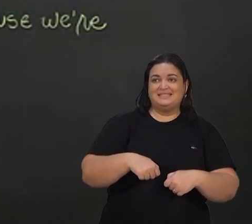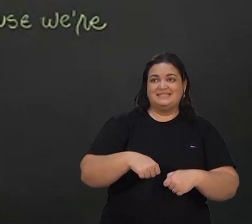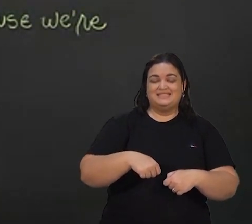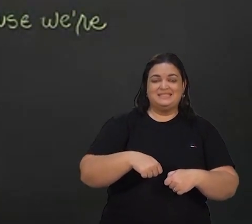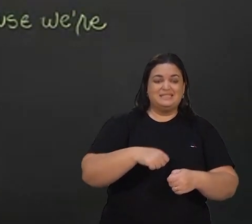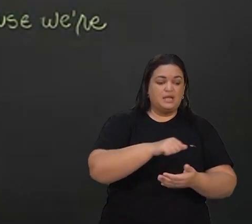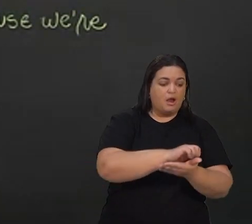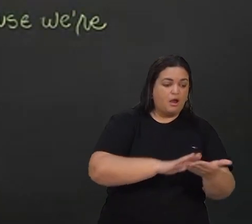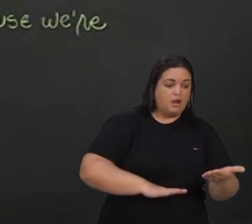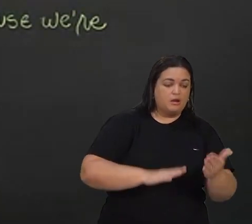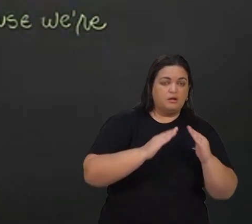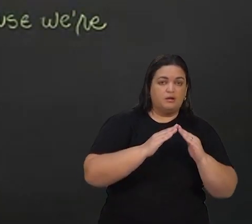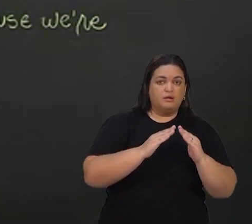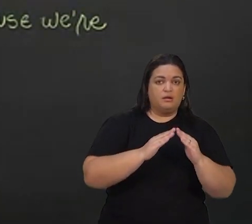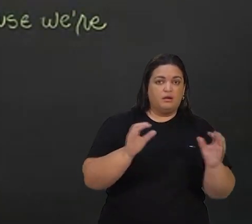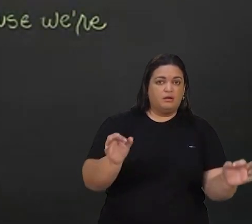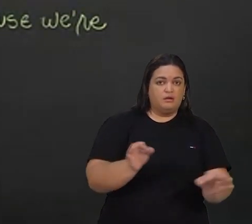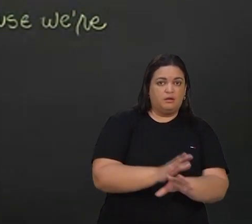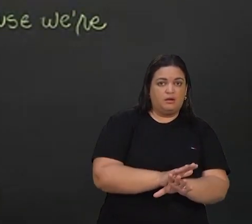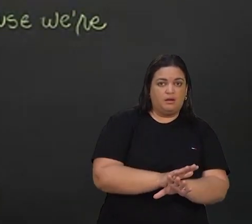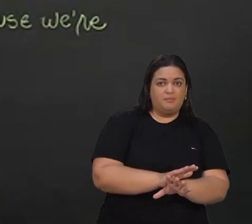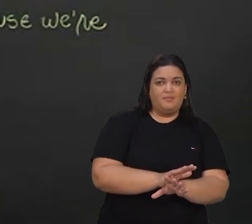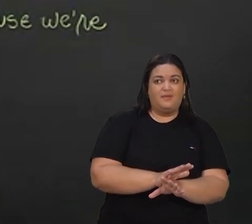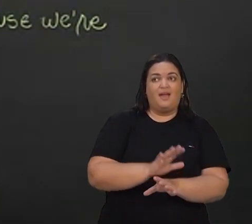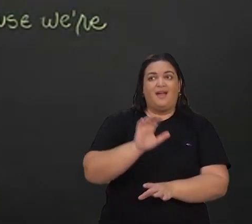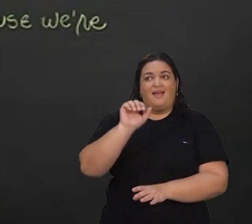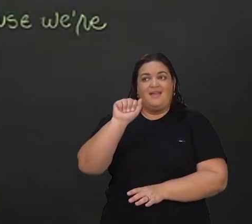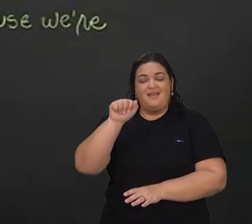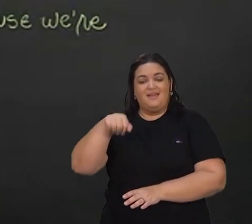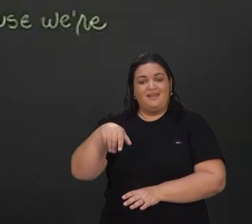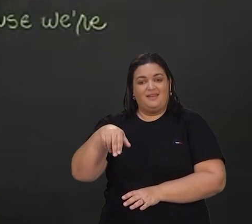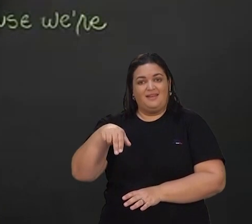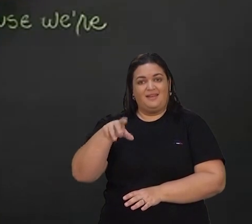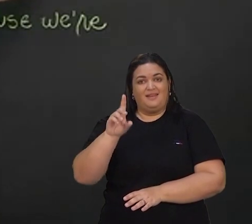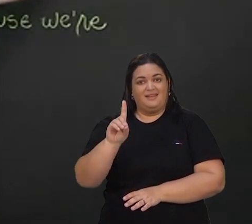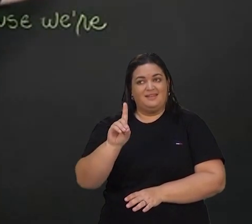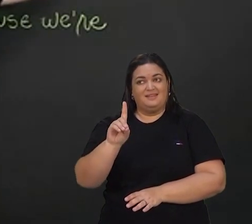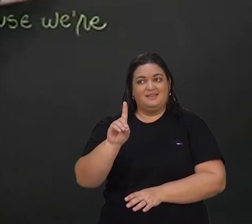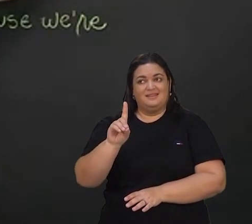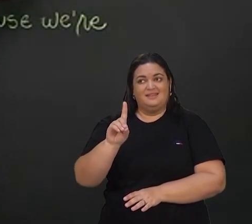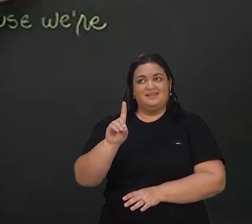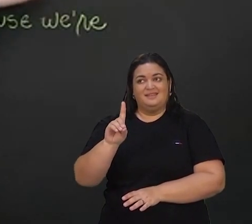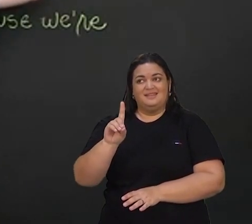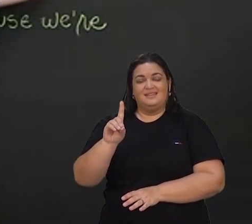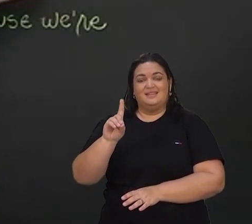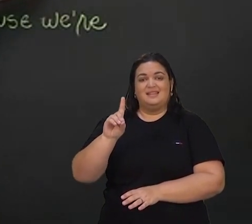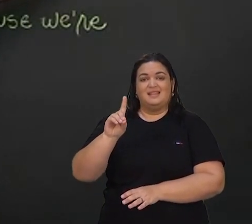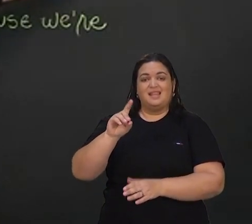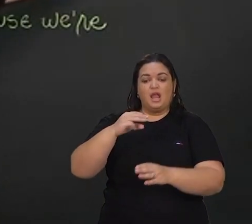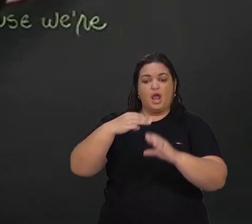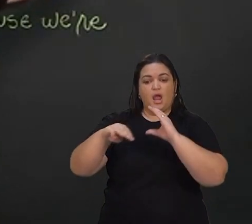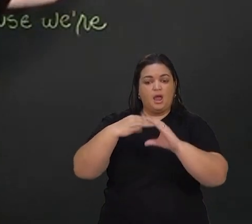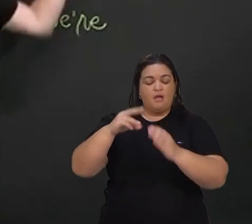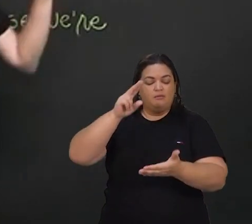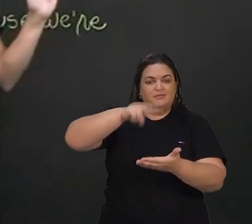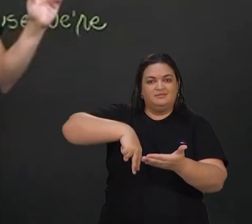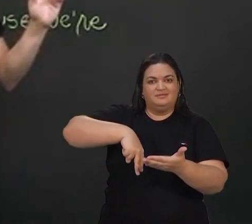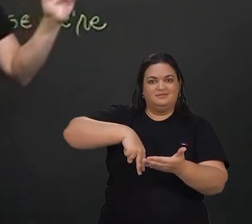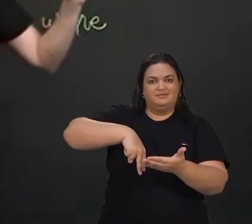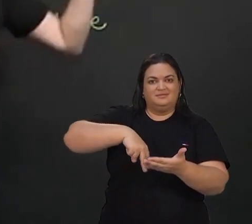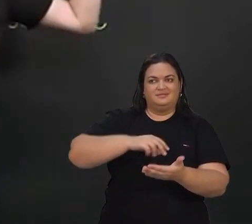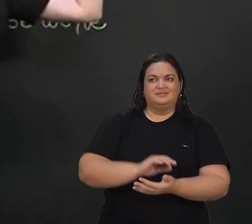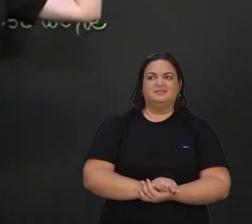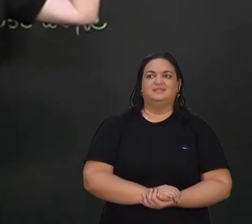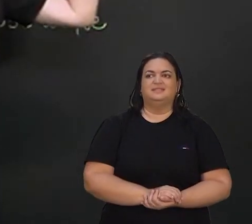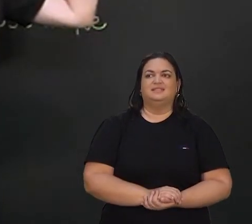meu dever de casa. And read my emails. Ler os meus e-mails.